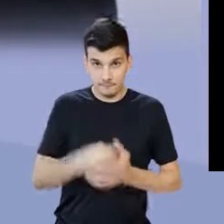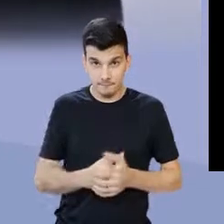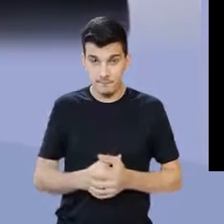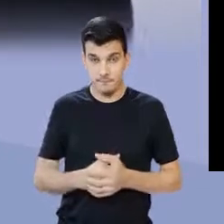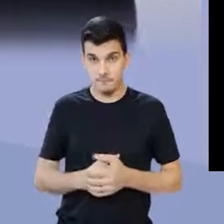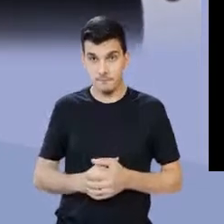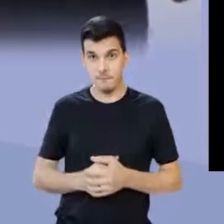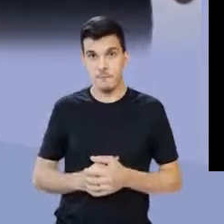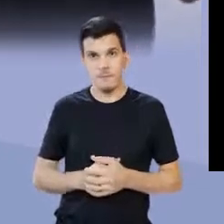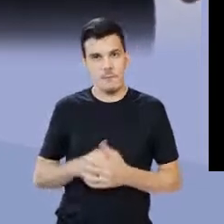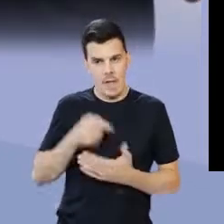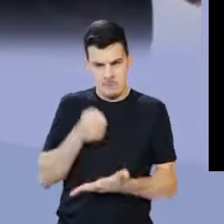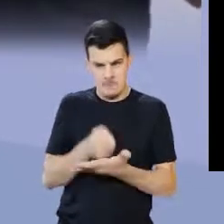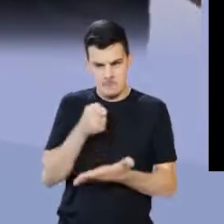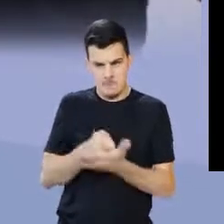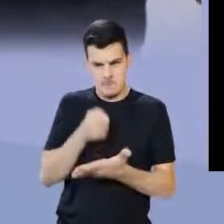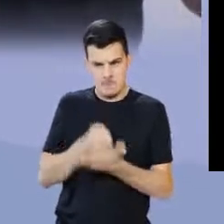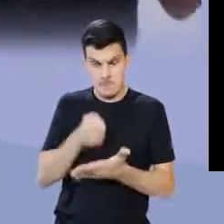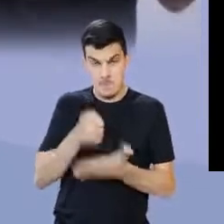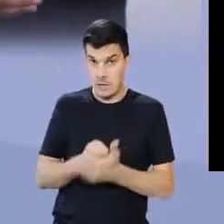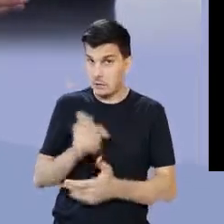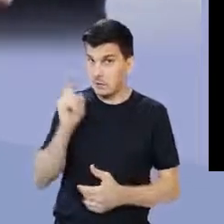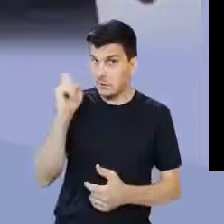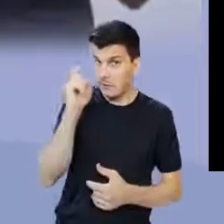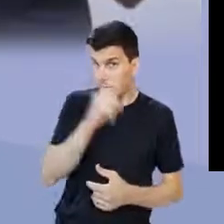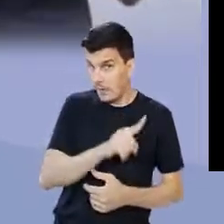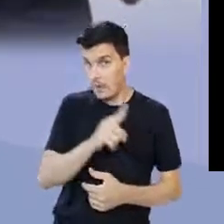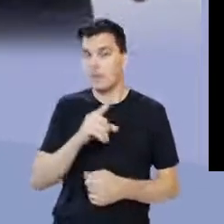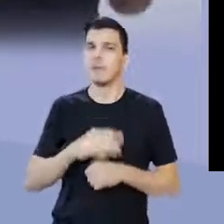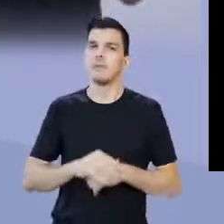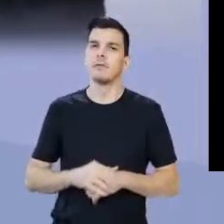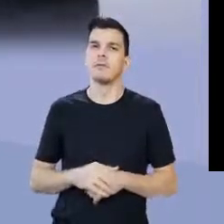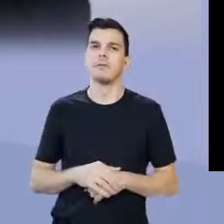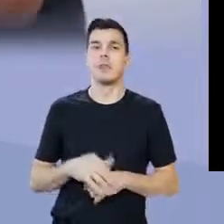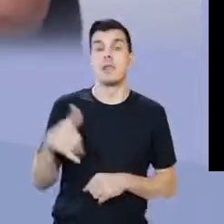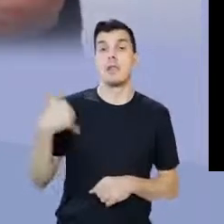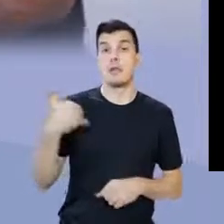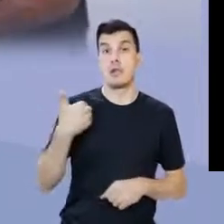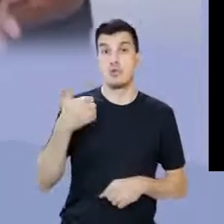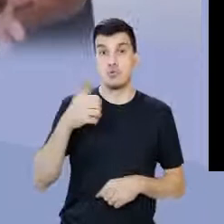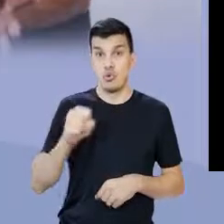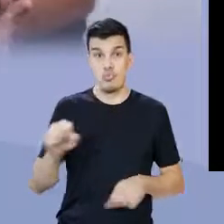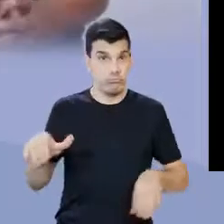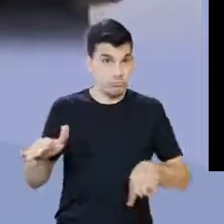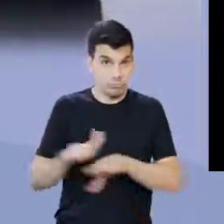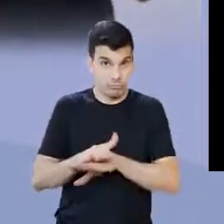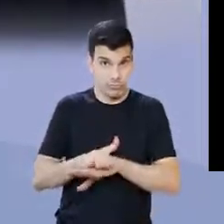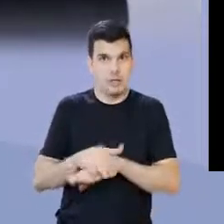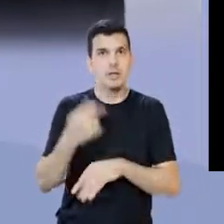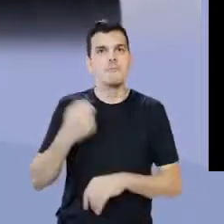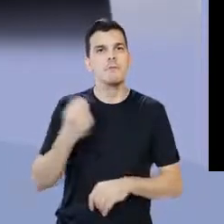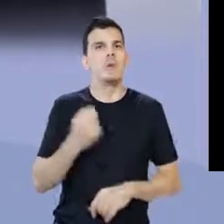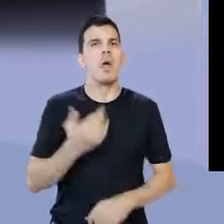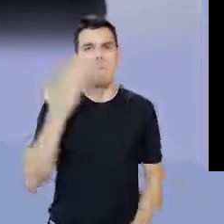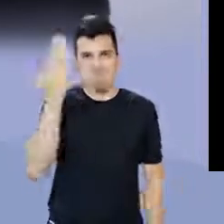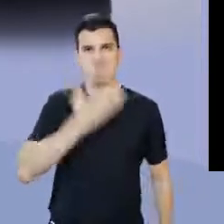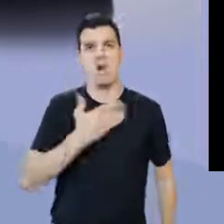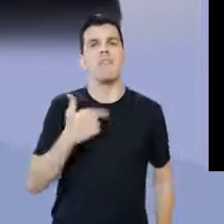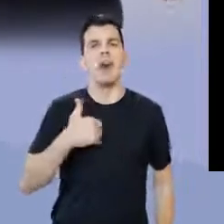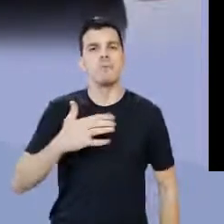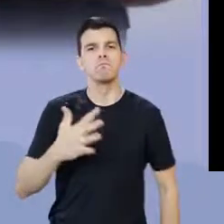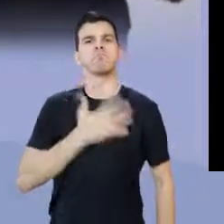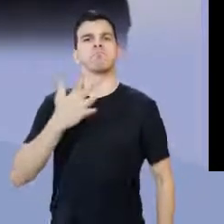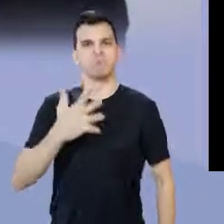Era rigidamente complicado essa criação. Aos 18 anos, ele vai ter que provar que está pronto